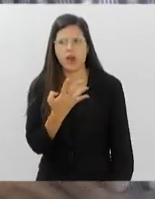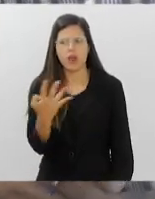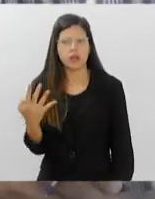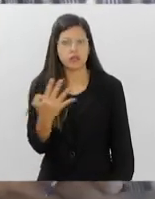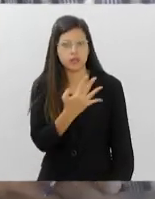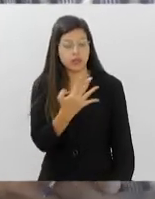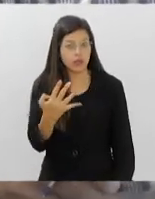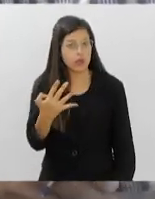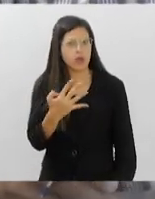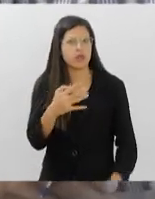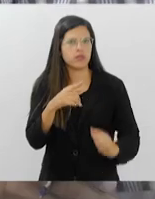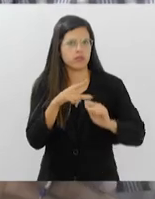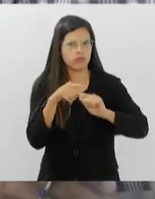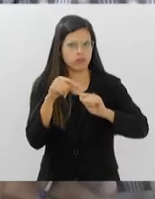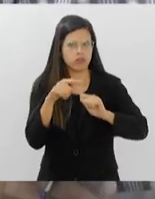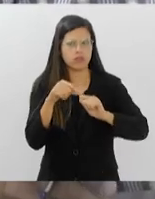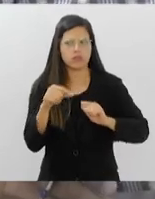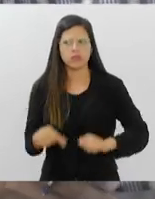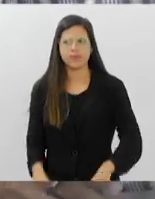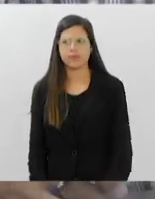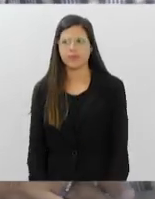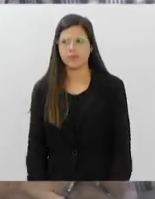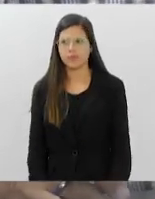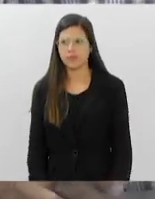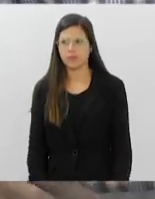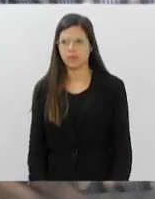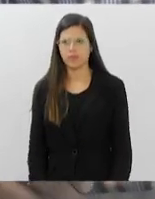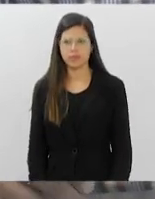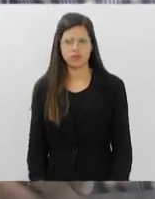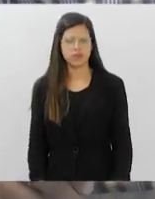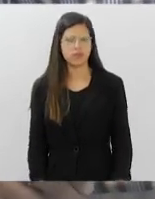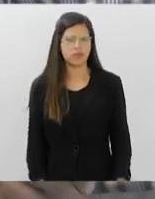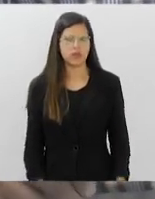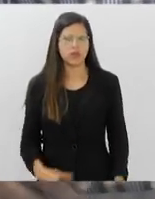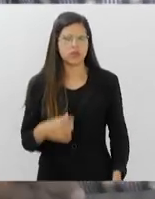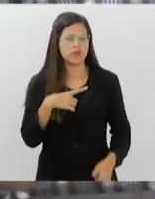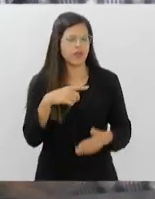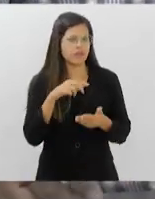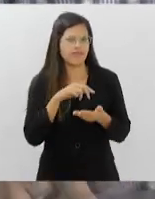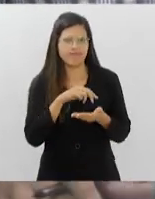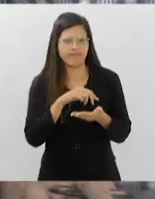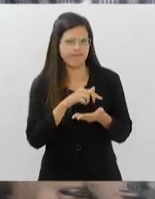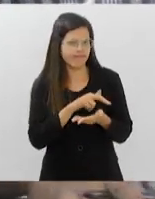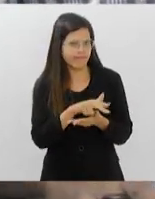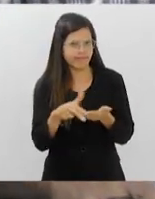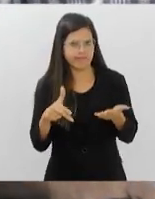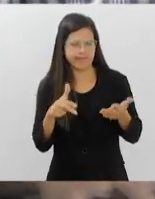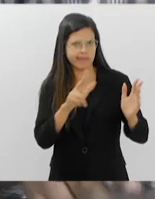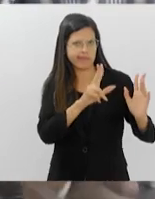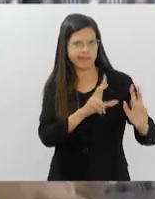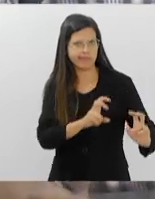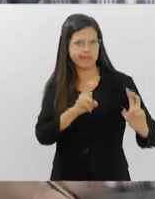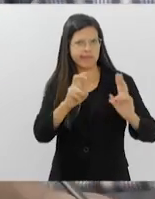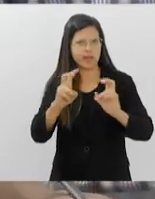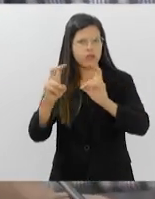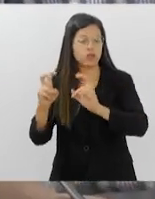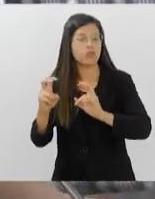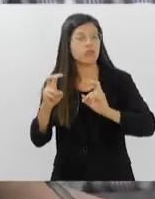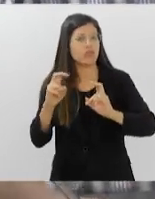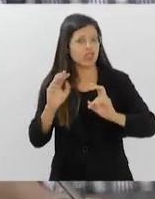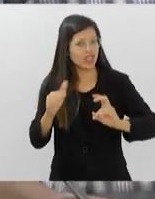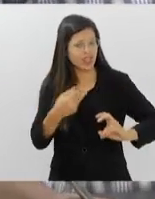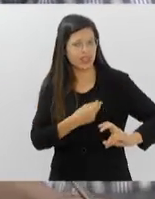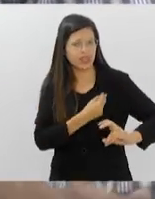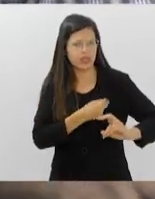44 artigos. Remete a várias questões que existem outras leis. Esse projeto